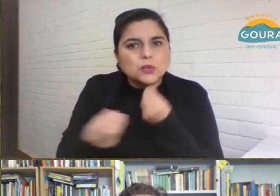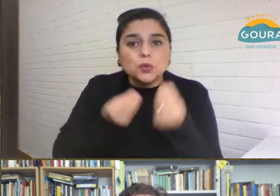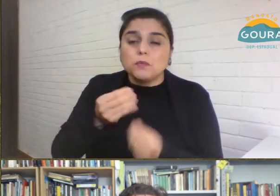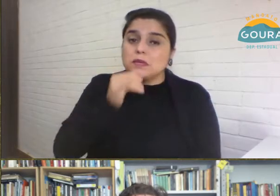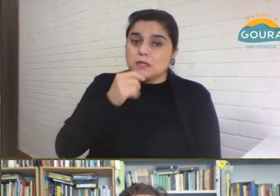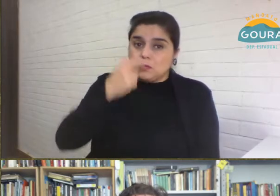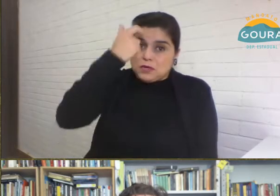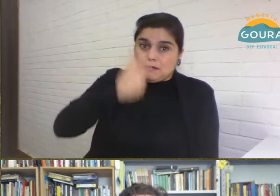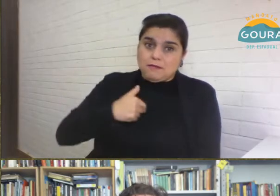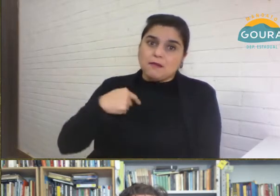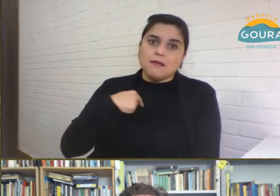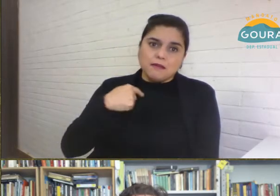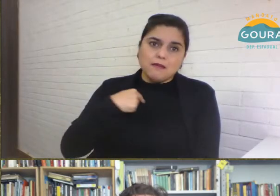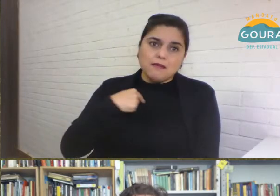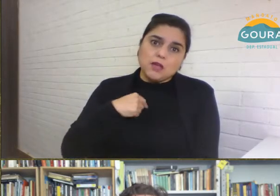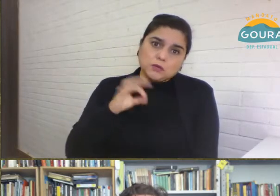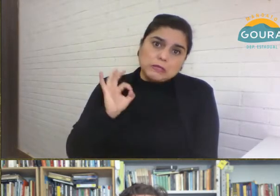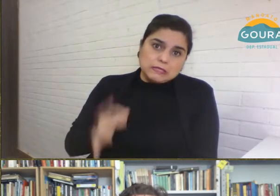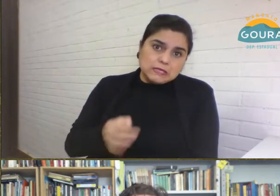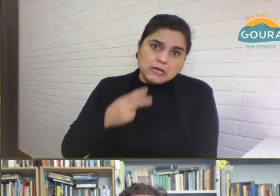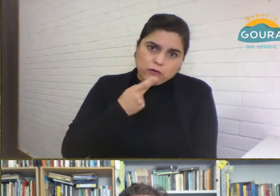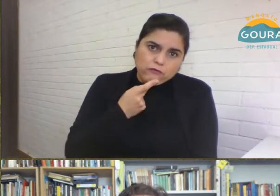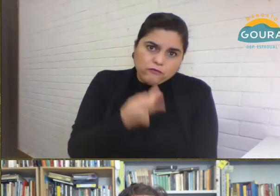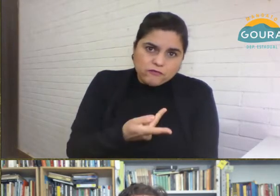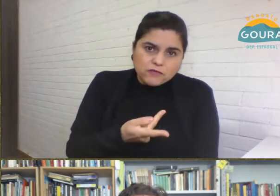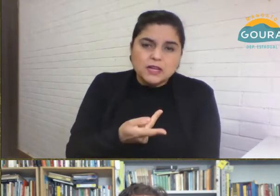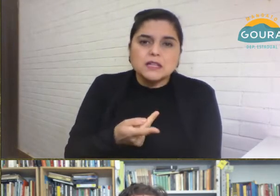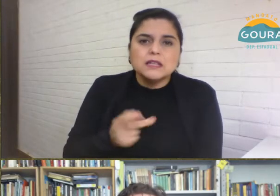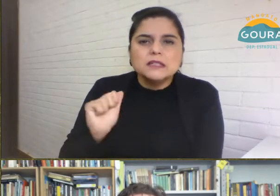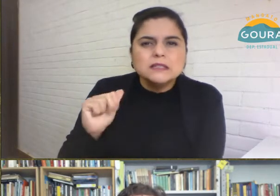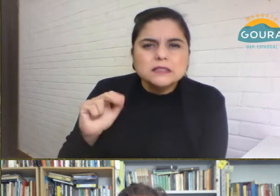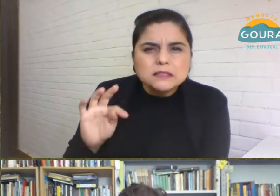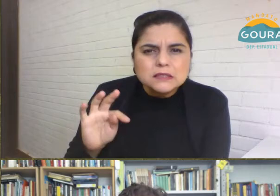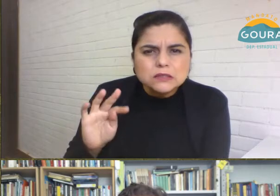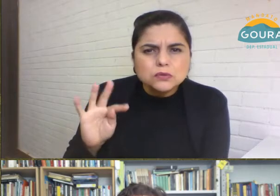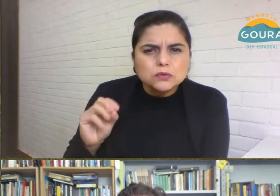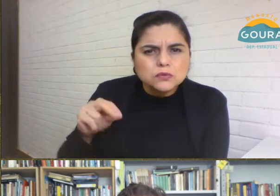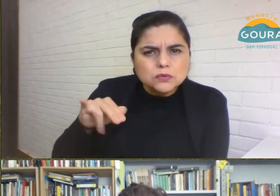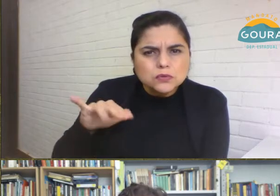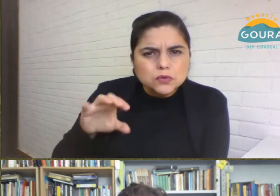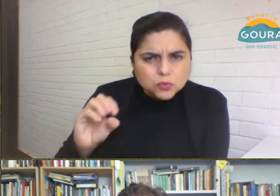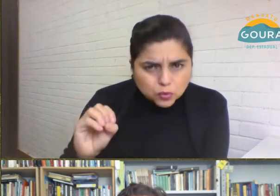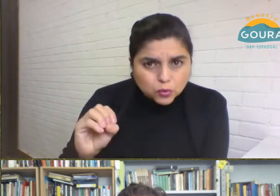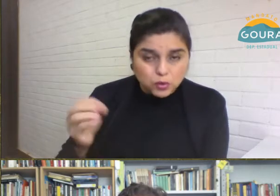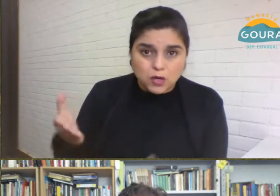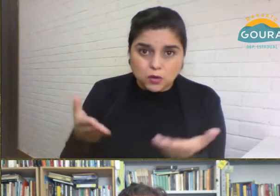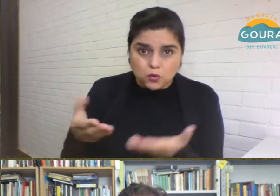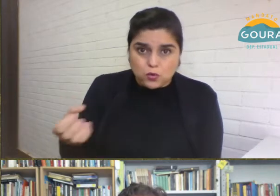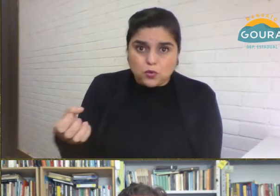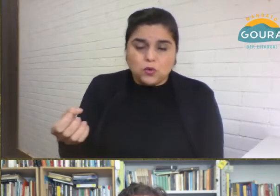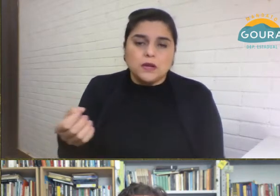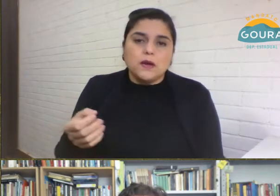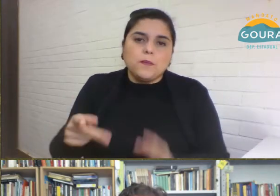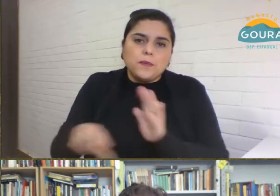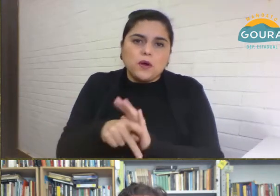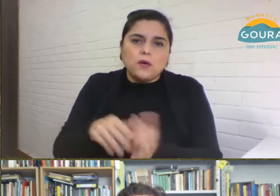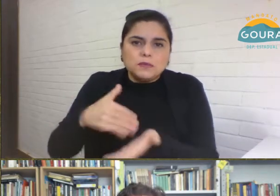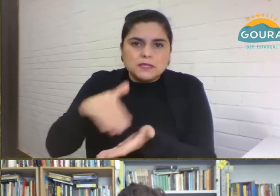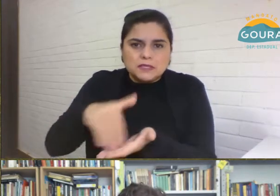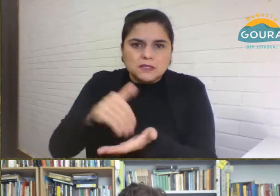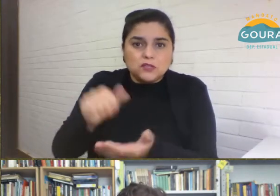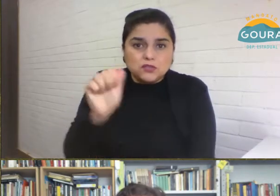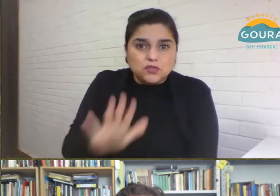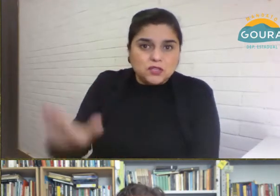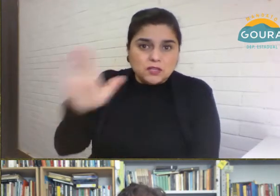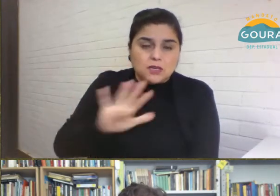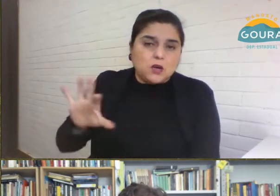justo que o diga, António Guterres, que é o nosso atual secretário-geral das Nações Unidas, que